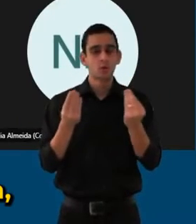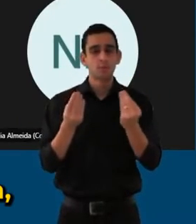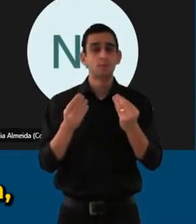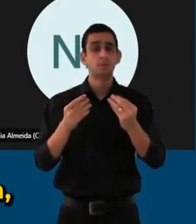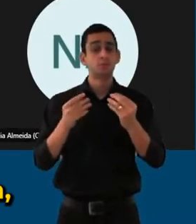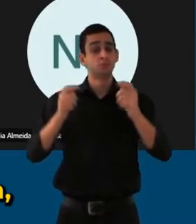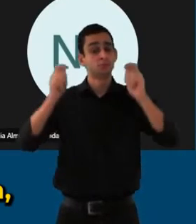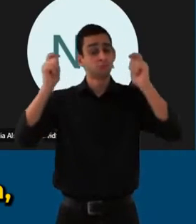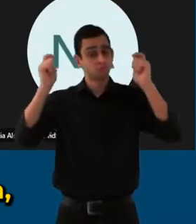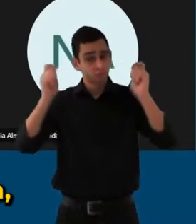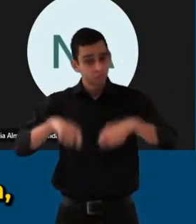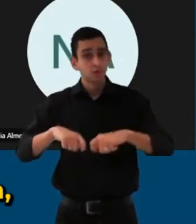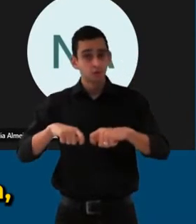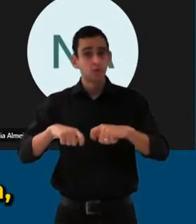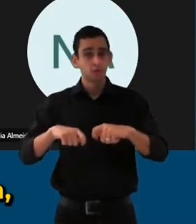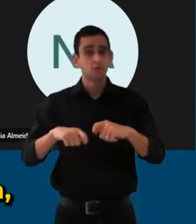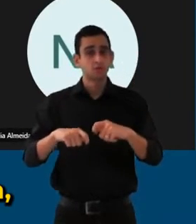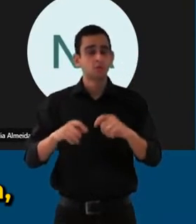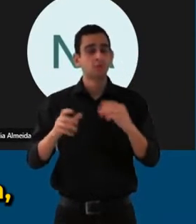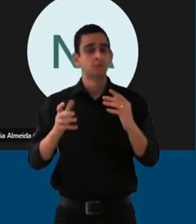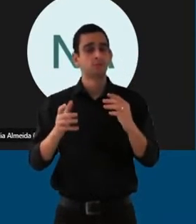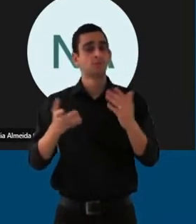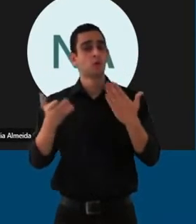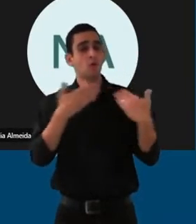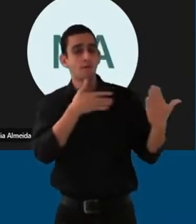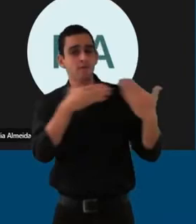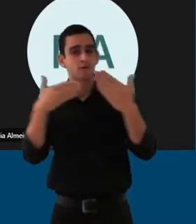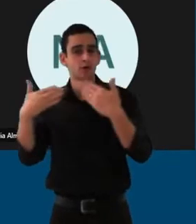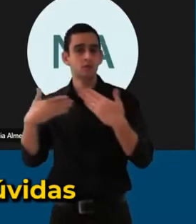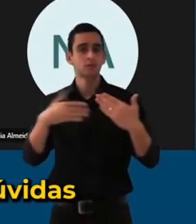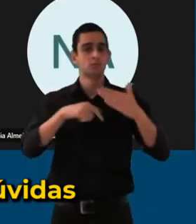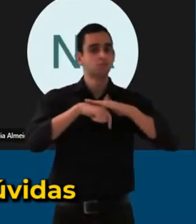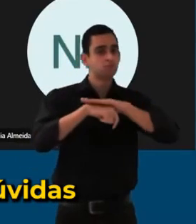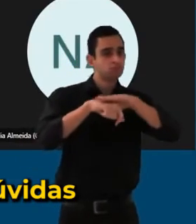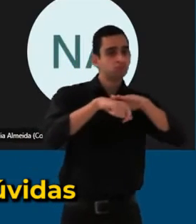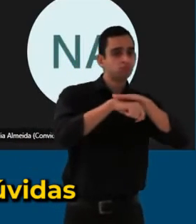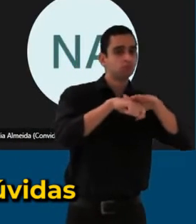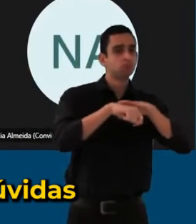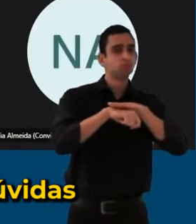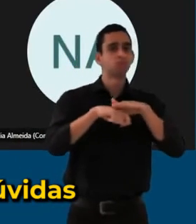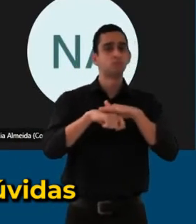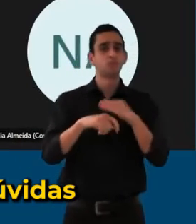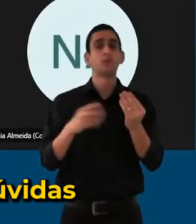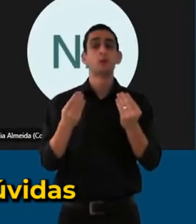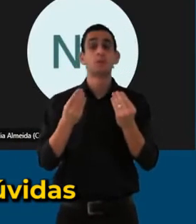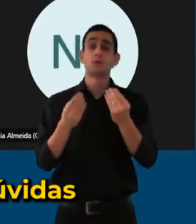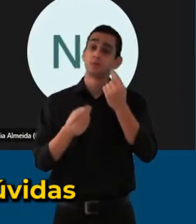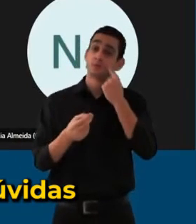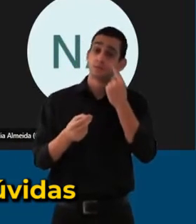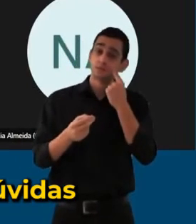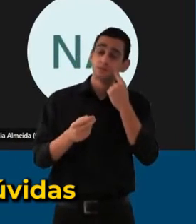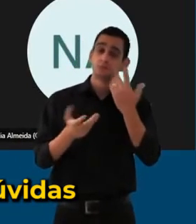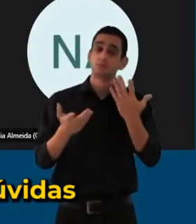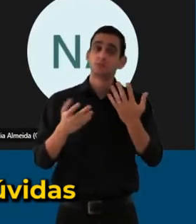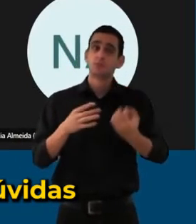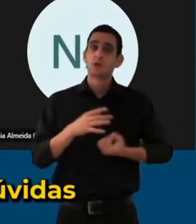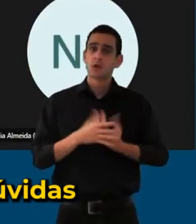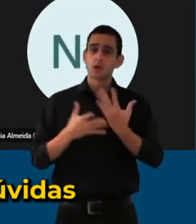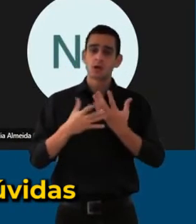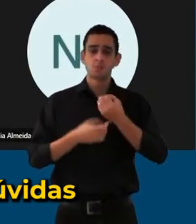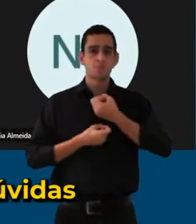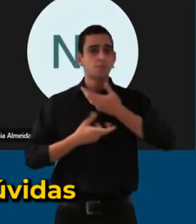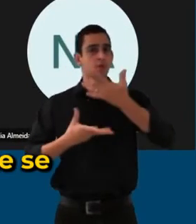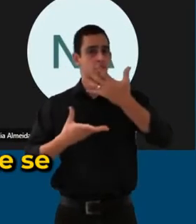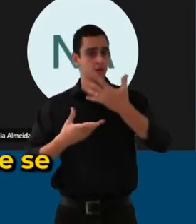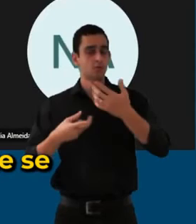possa estar nessa conversa, né, criando e trabalhando e resolvendo